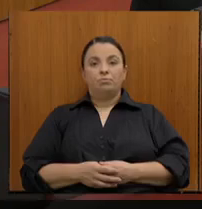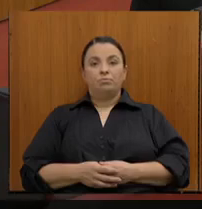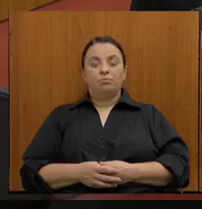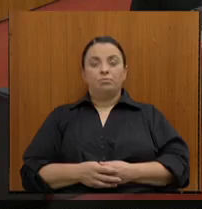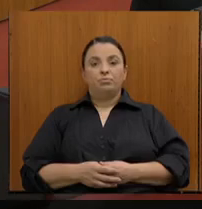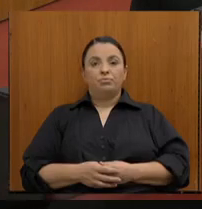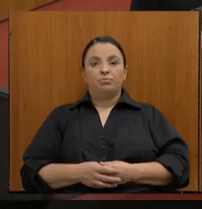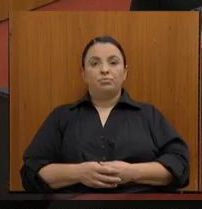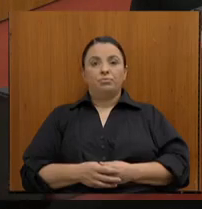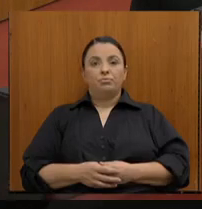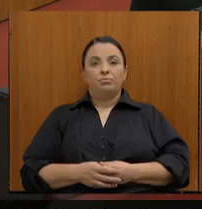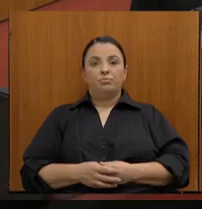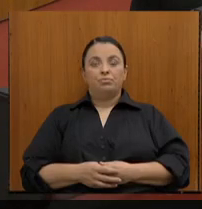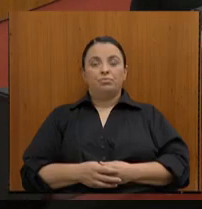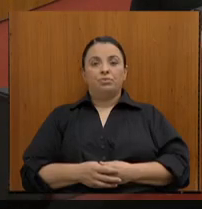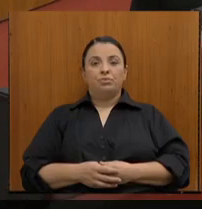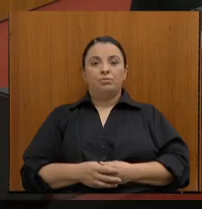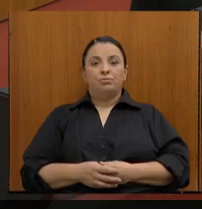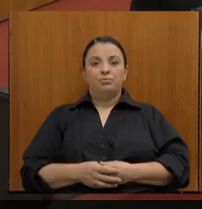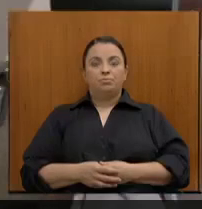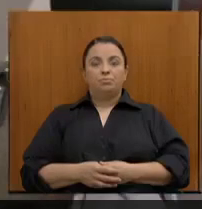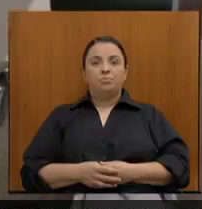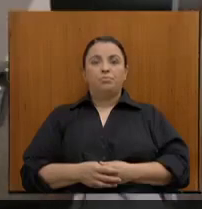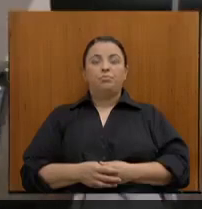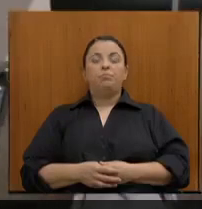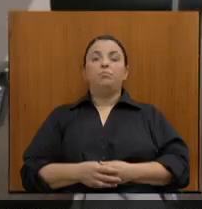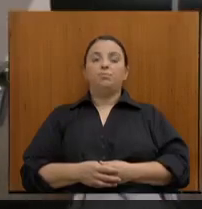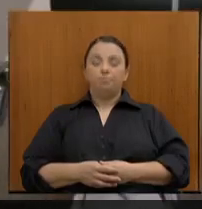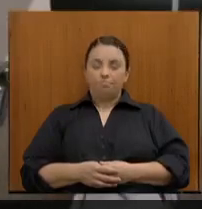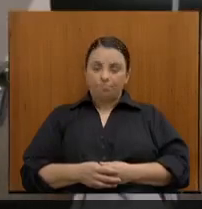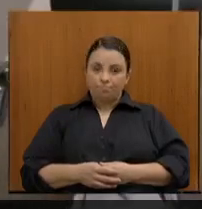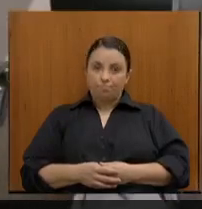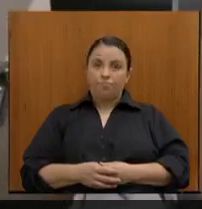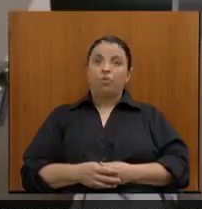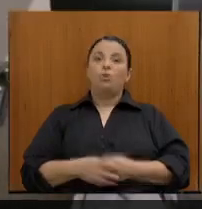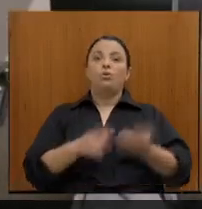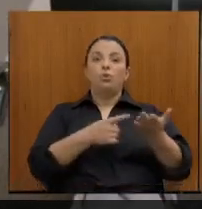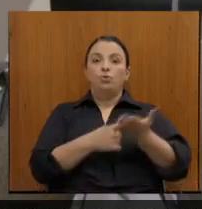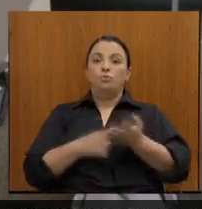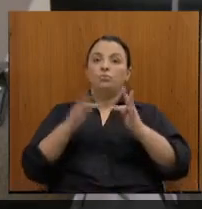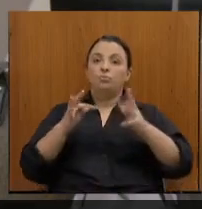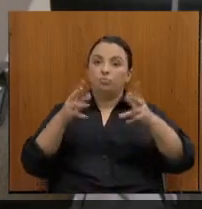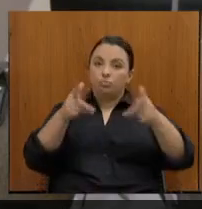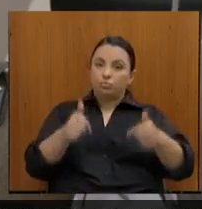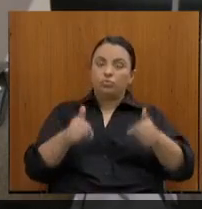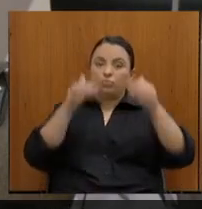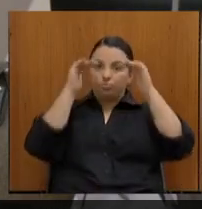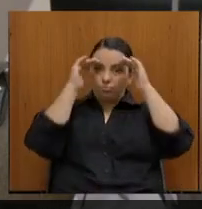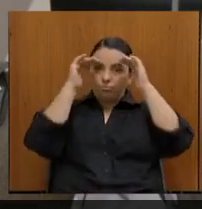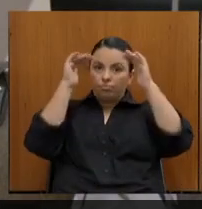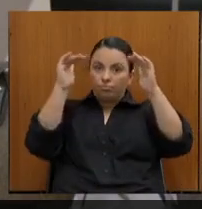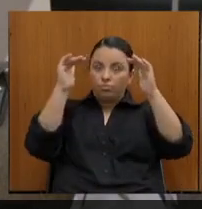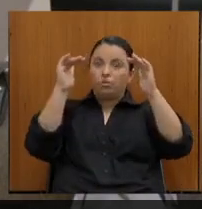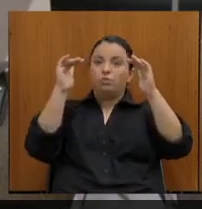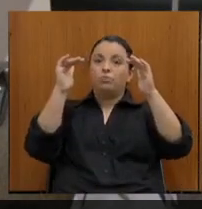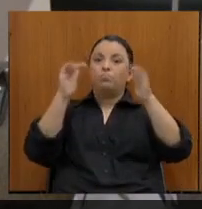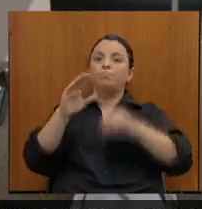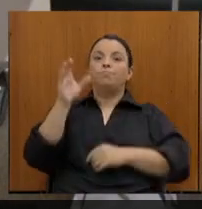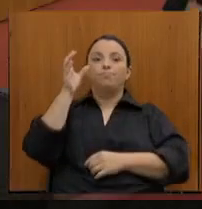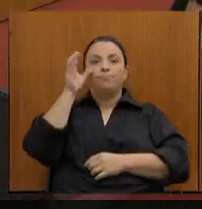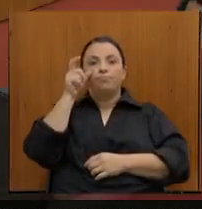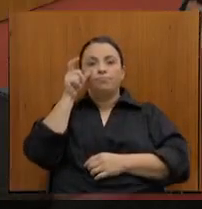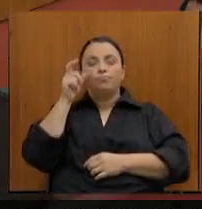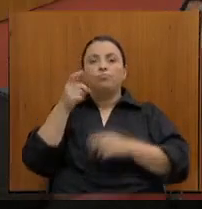E aí e também senhoras e senhores convidamos a todos podem posição de respeito ouvirmos o Hino Nacional